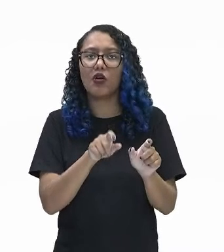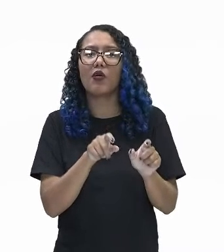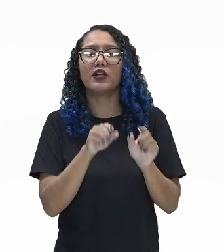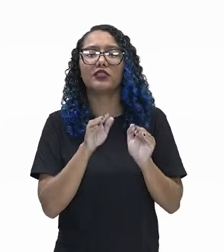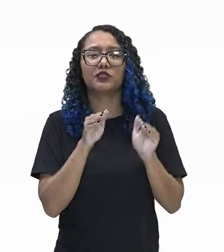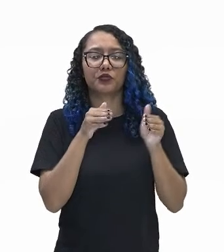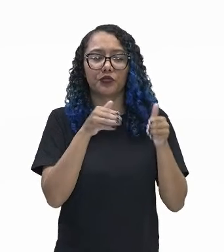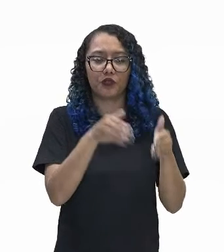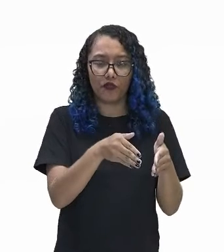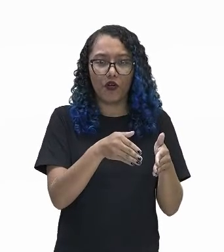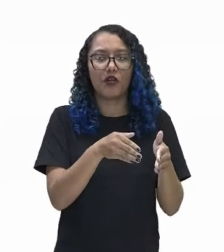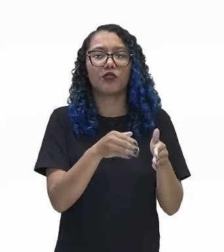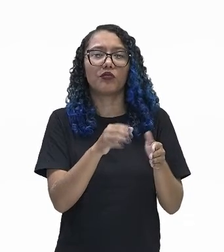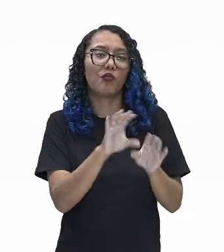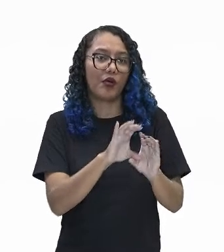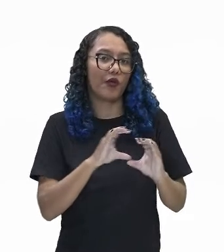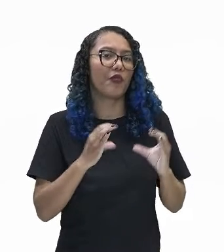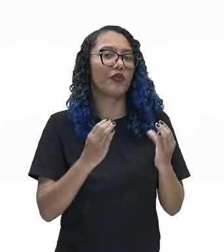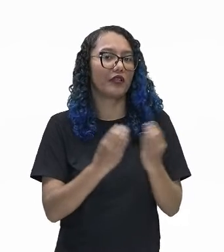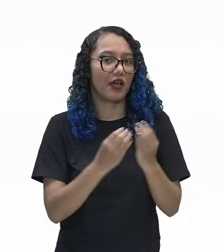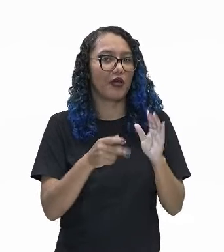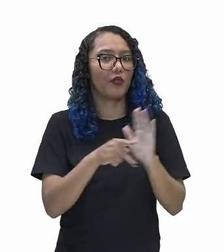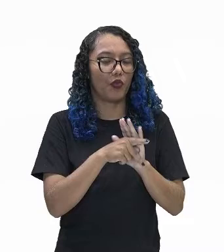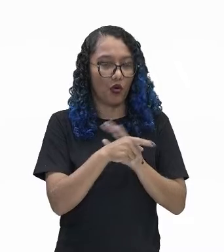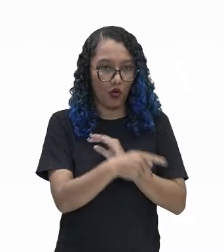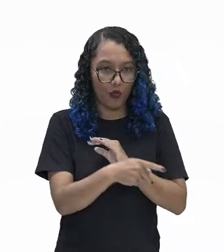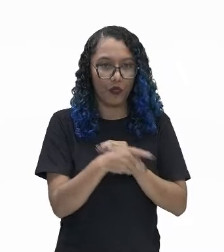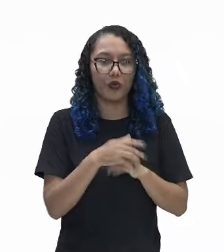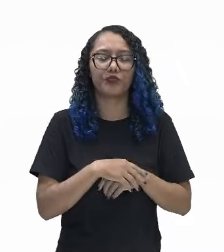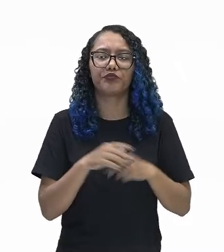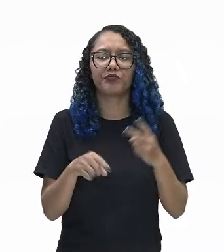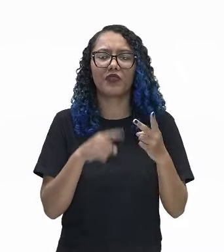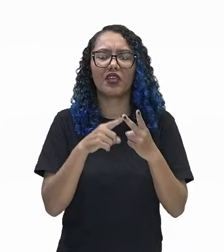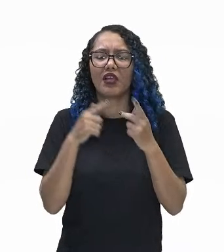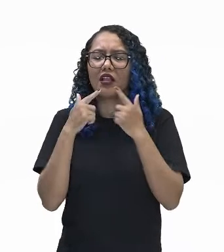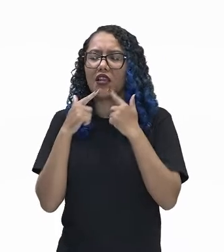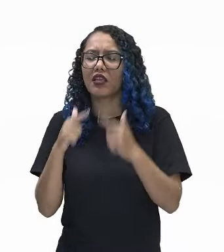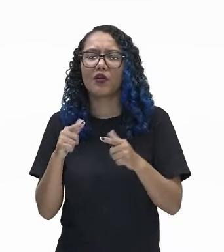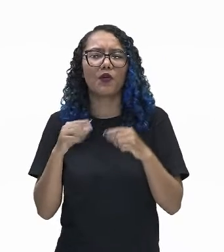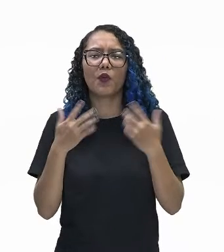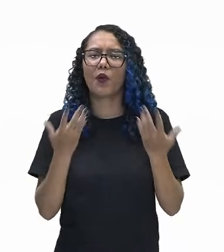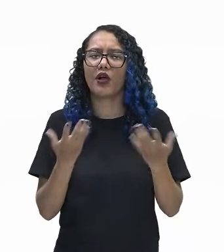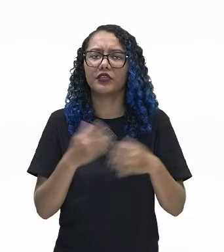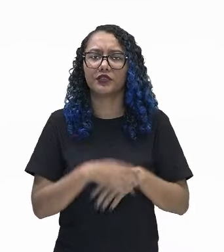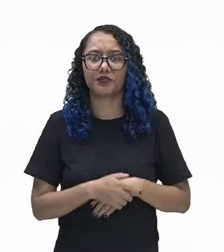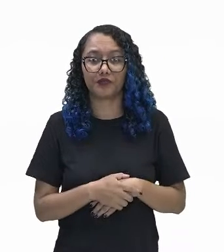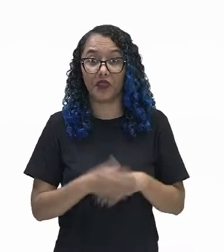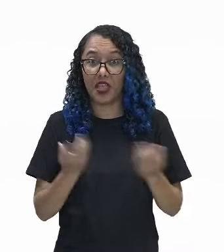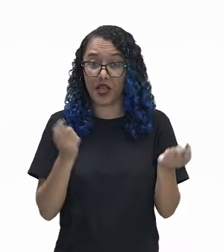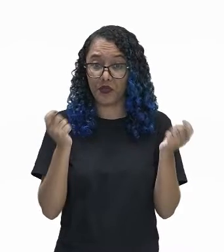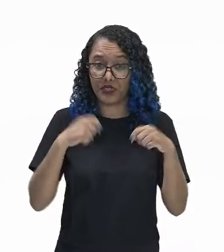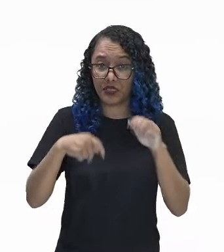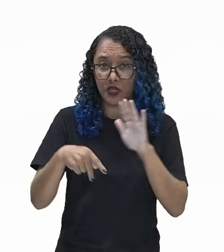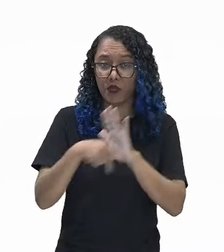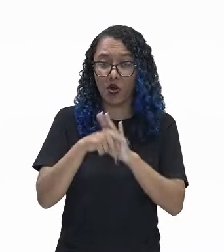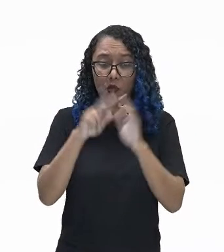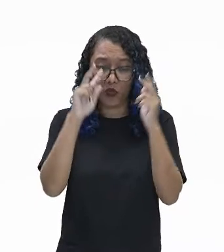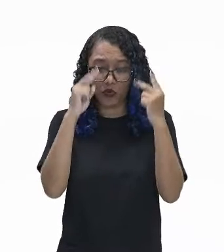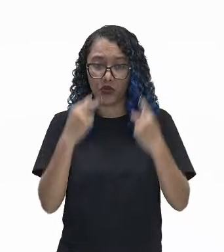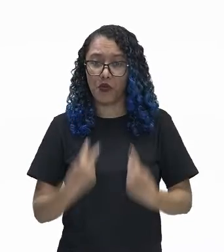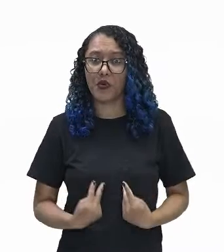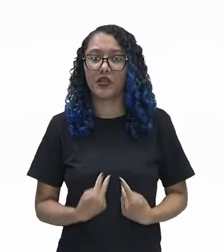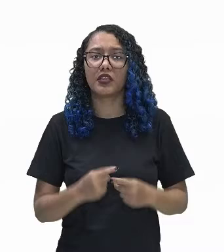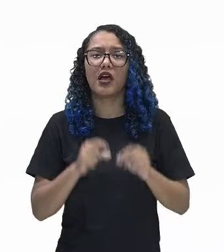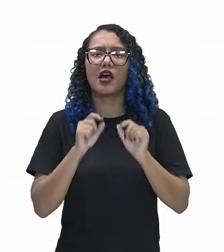comunidade, tá? E a linguagem, propriedade do ser humano de representar